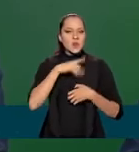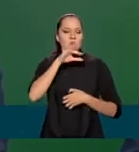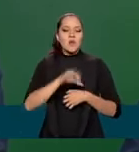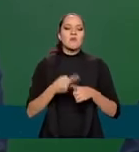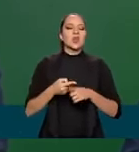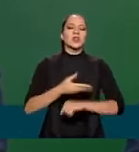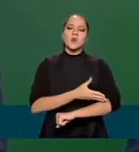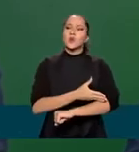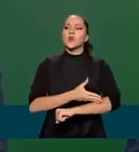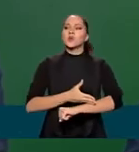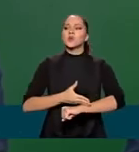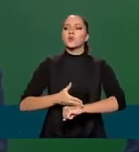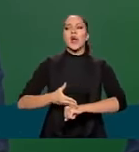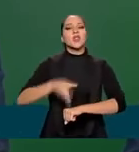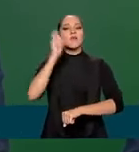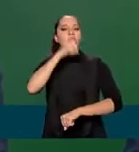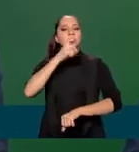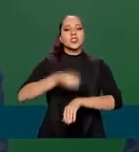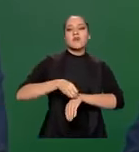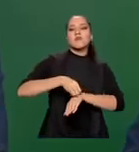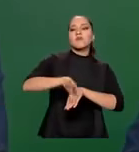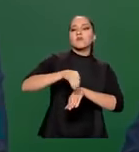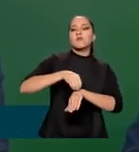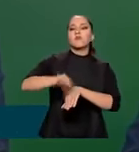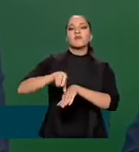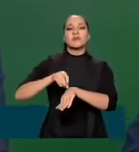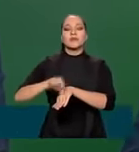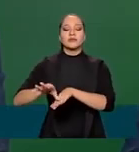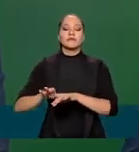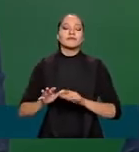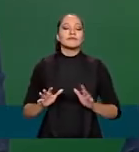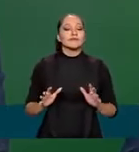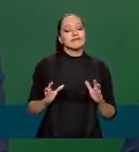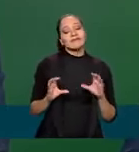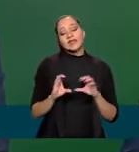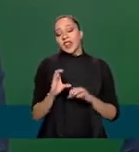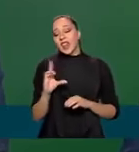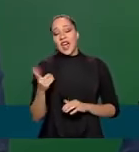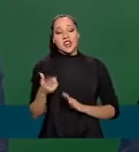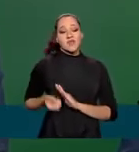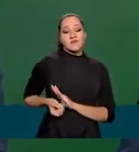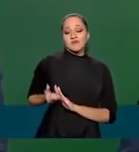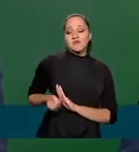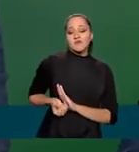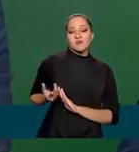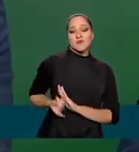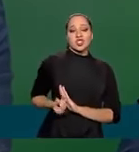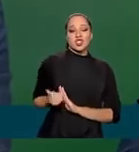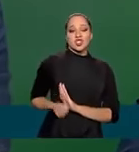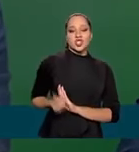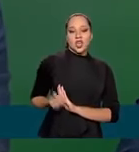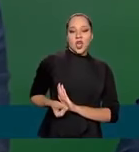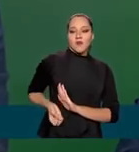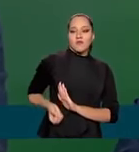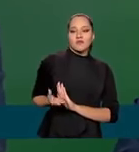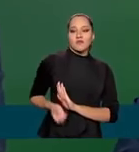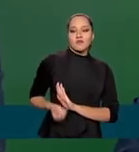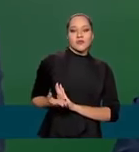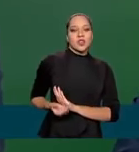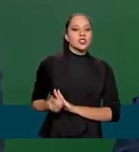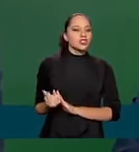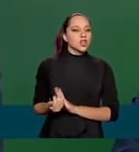acostumados a reverberar a mentira claro que a custo de muito dinheiro dinheiro esse que